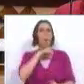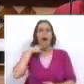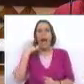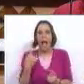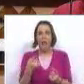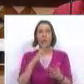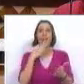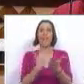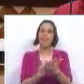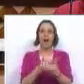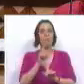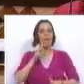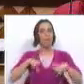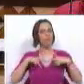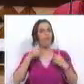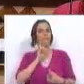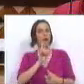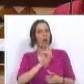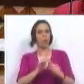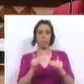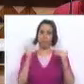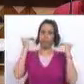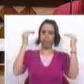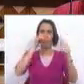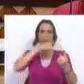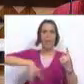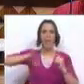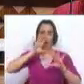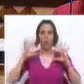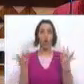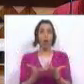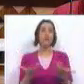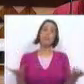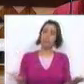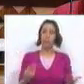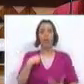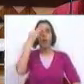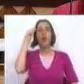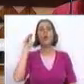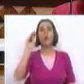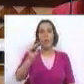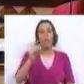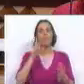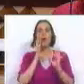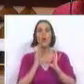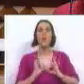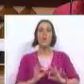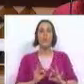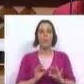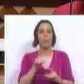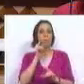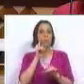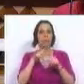representavam um património de elevado valor ecológico e, por isso, recomendavam uma cuidadosa